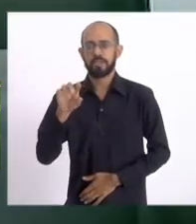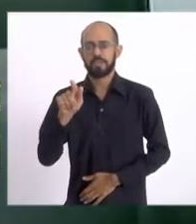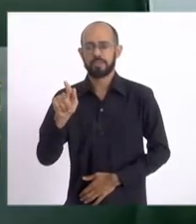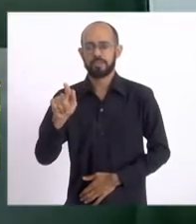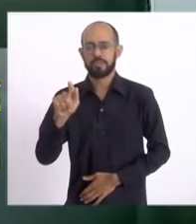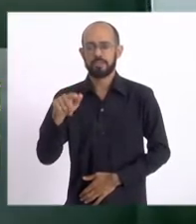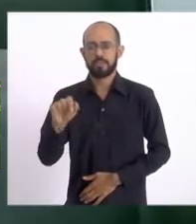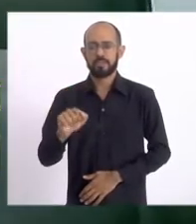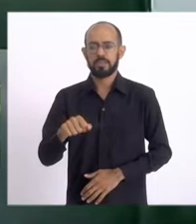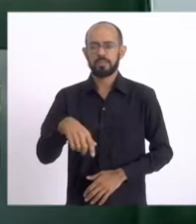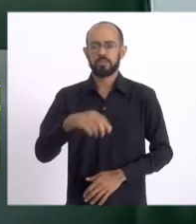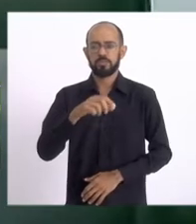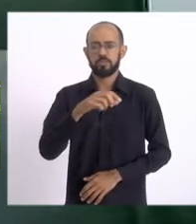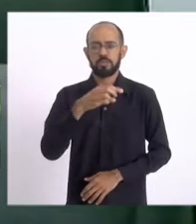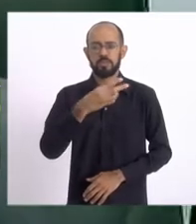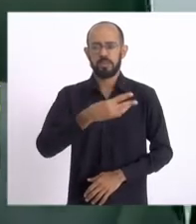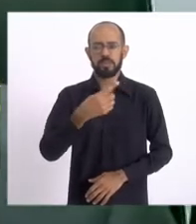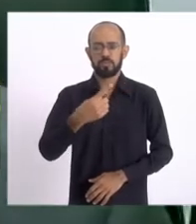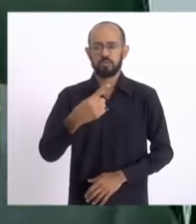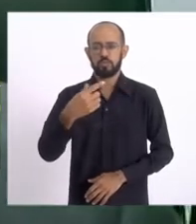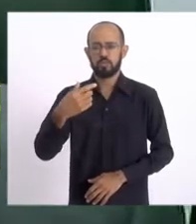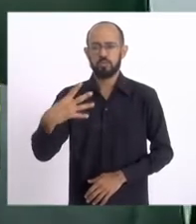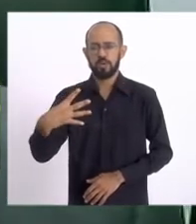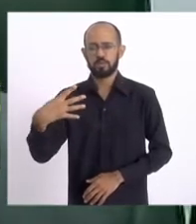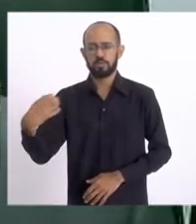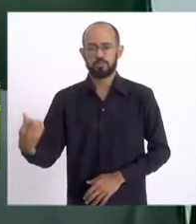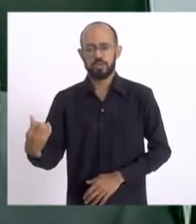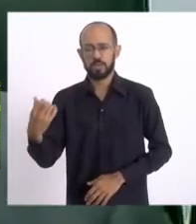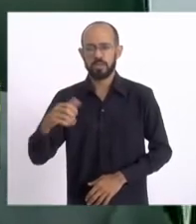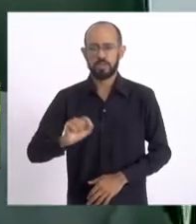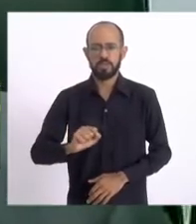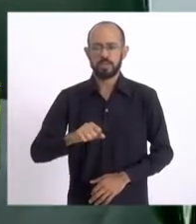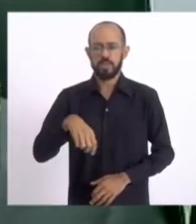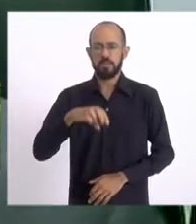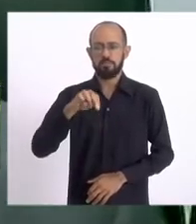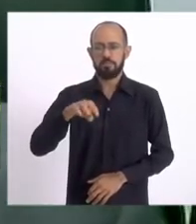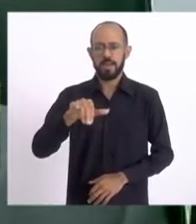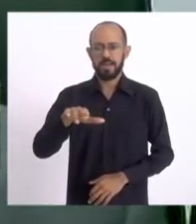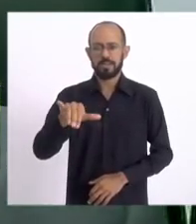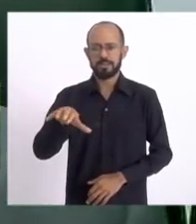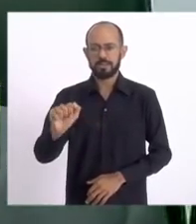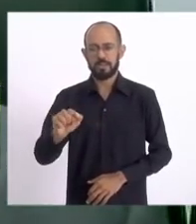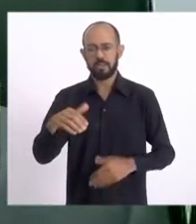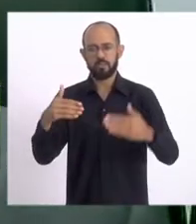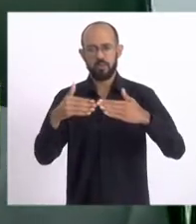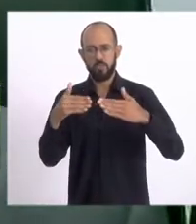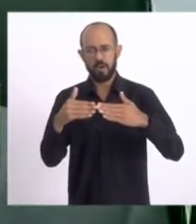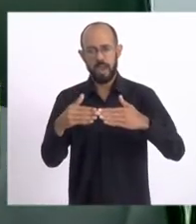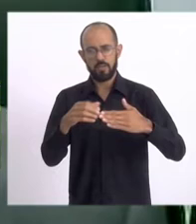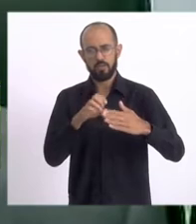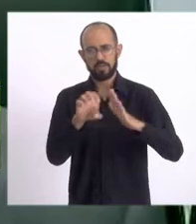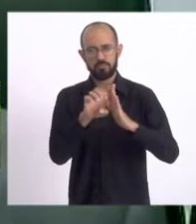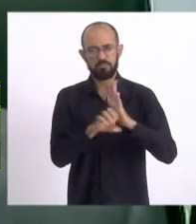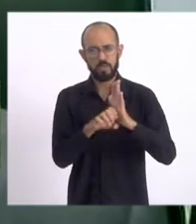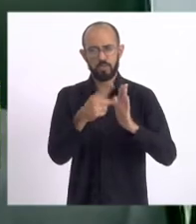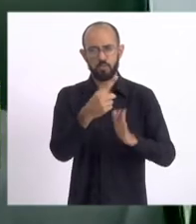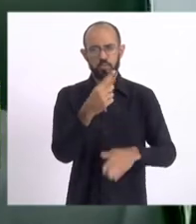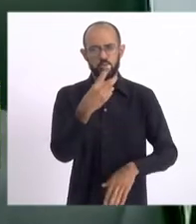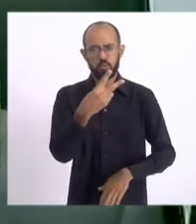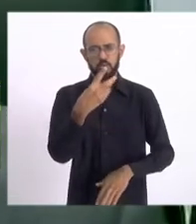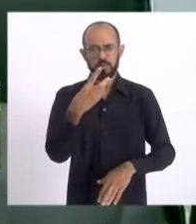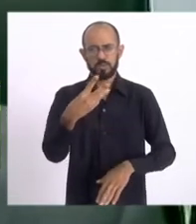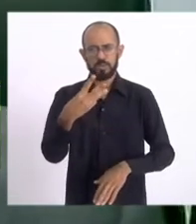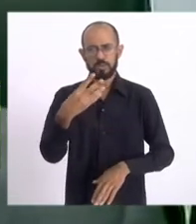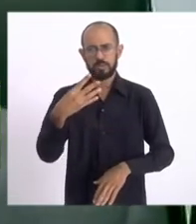de lei 3146/2017, de autoria da deputada Márcia Giovanni, parecer favorável às emendas 1, 2, 3, 7